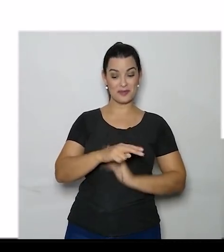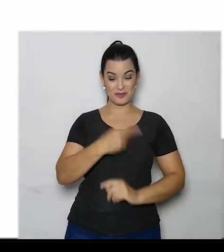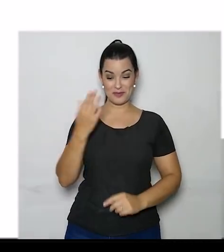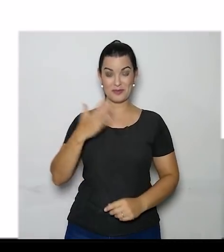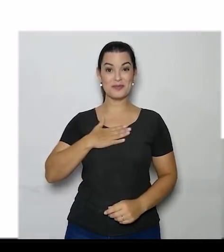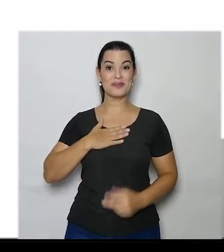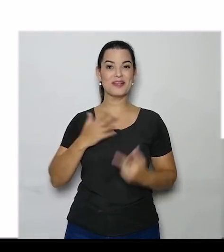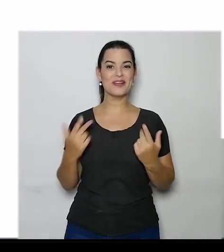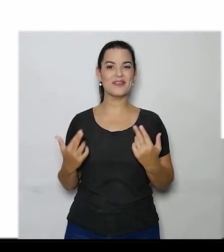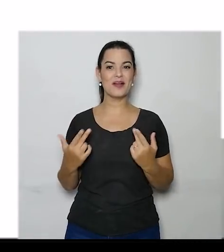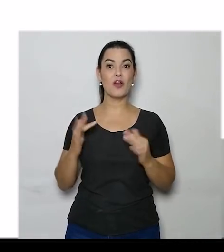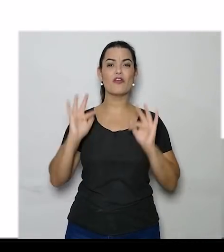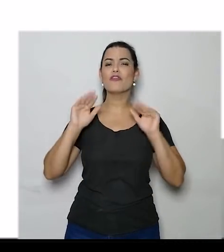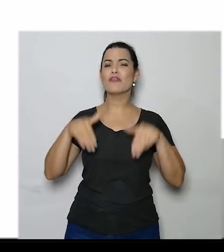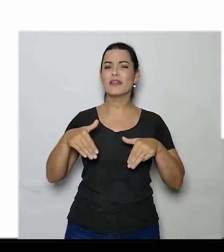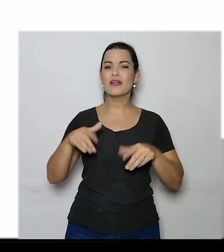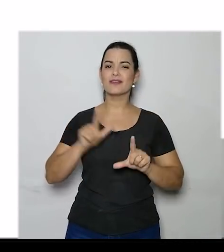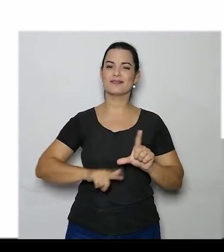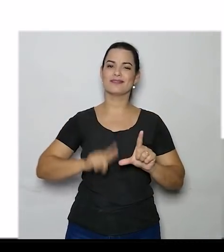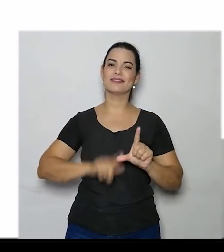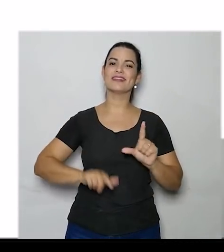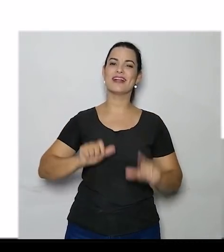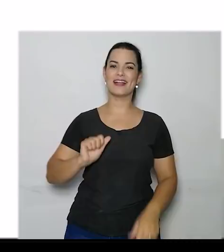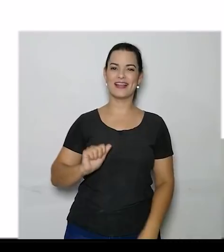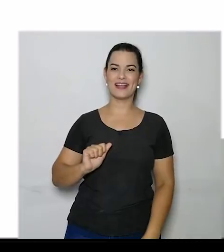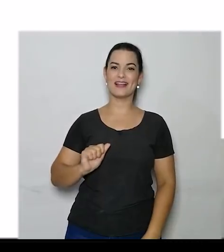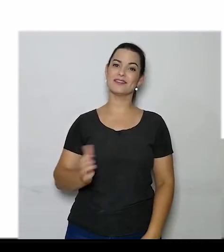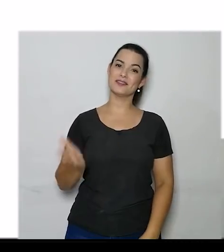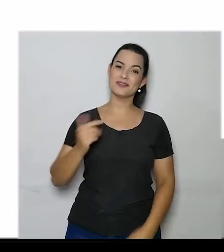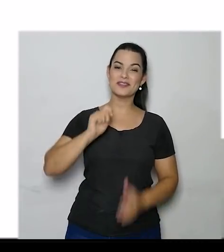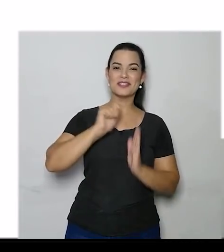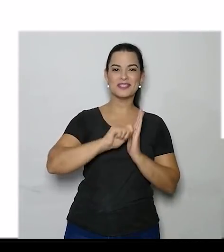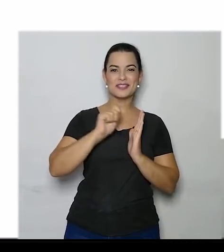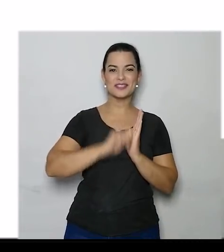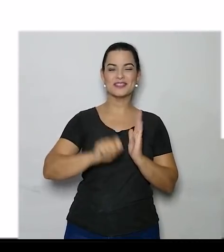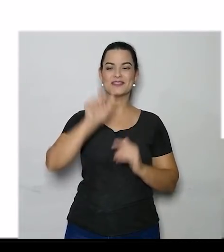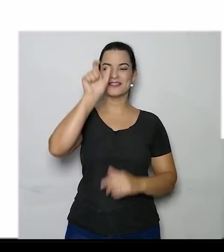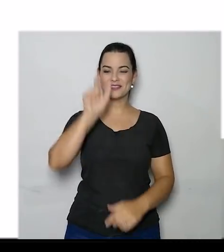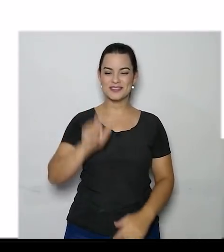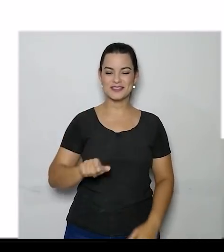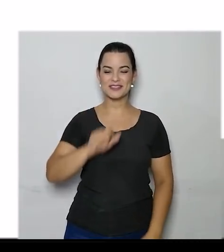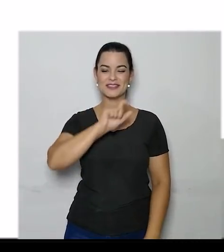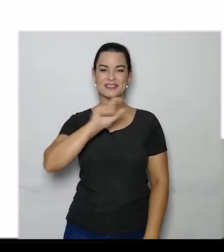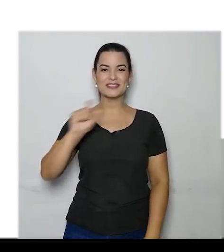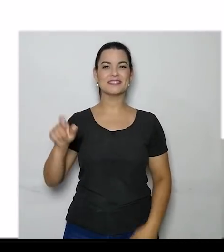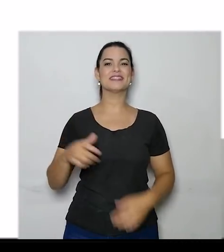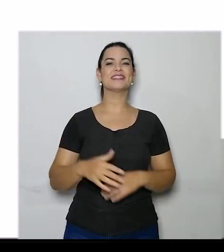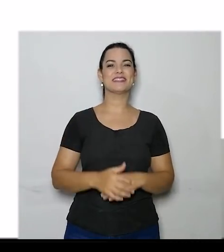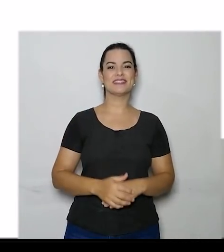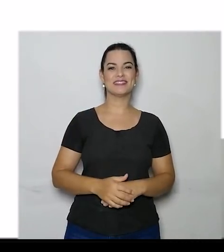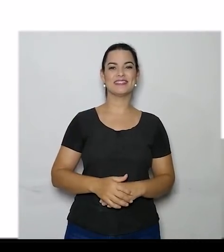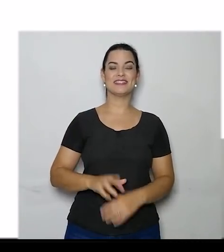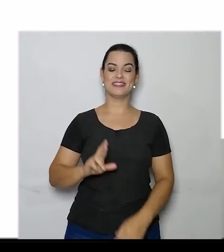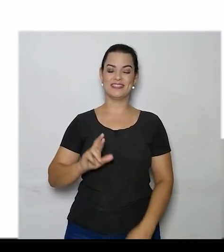letra A. Vamos escrever a nossa cruzadinha. Raiva,